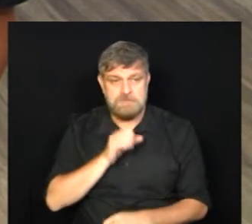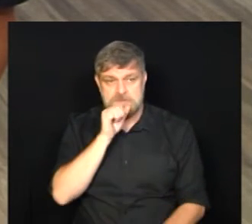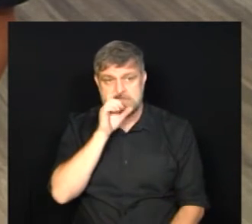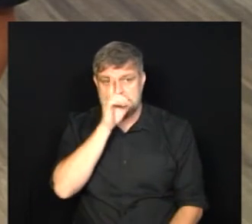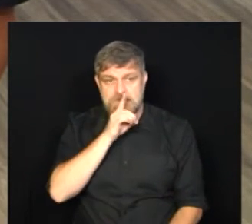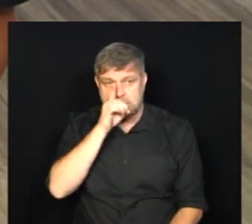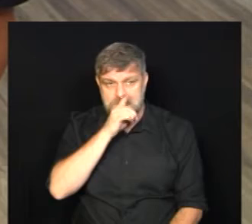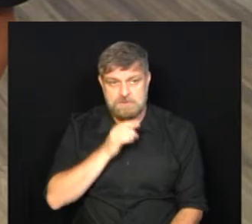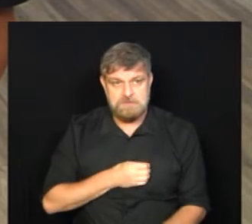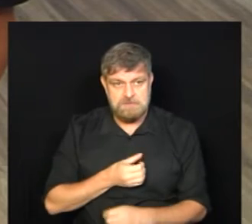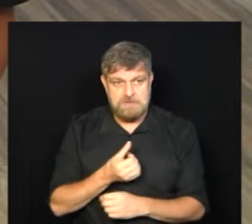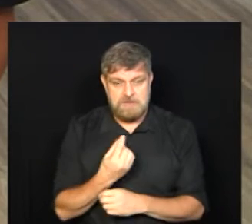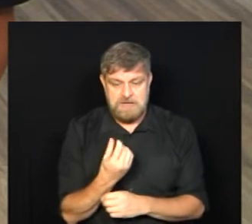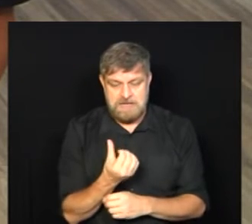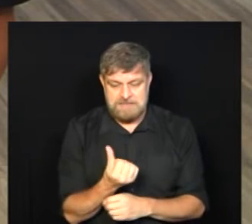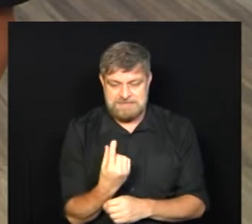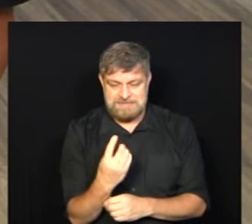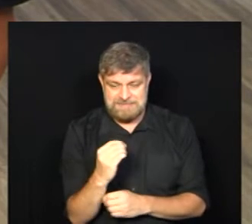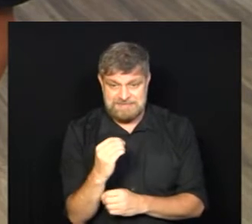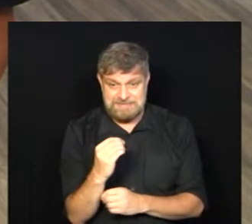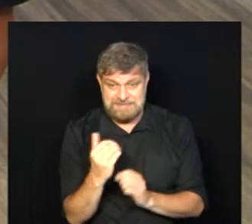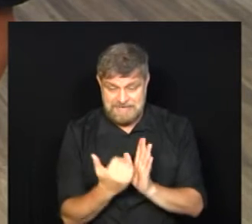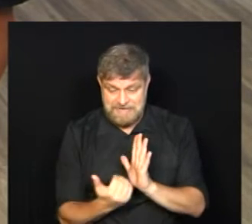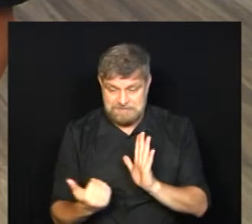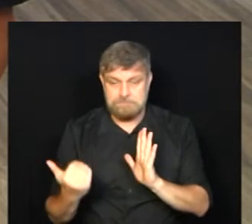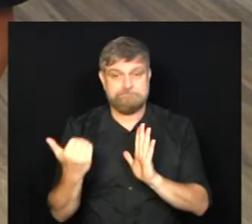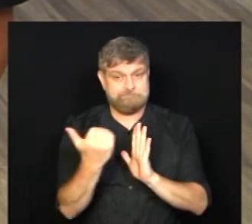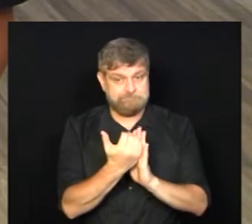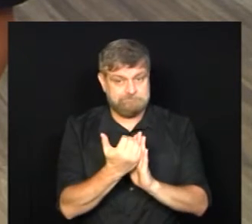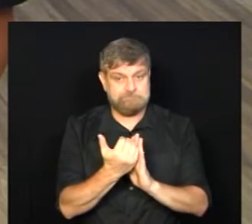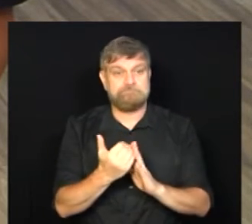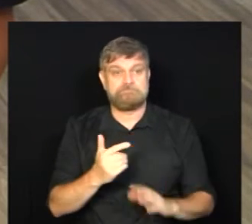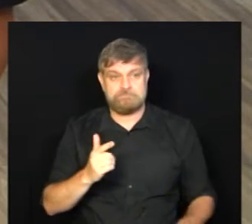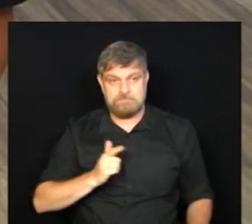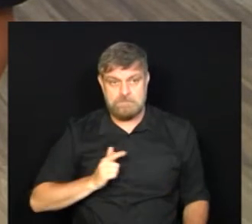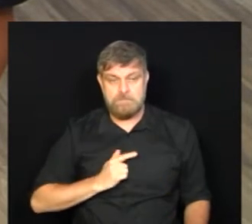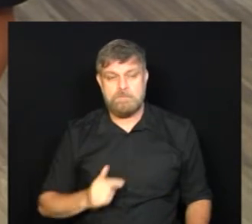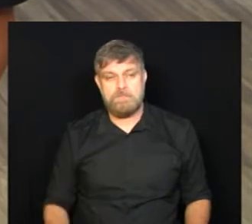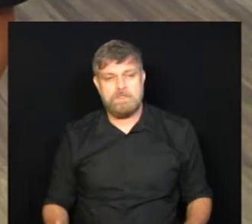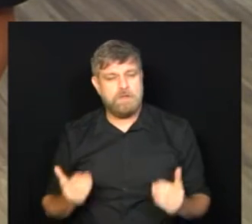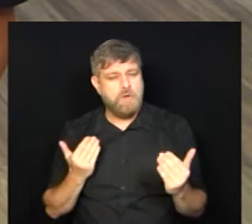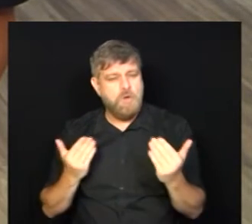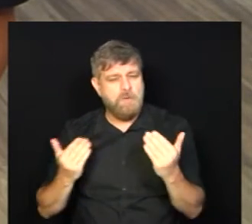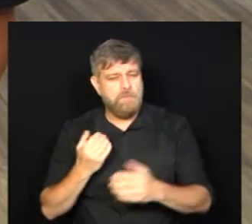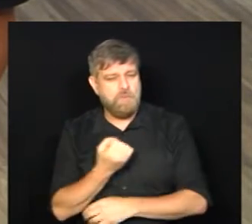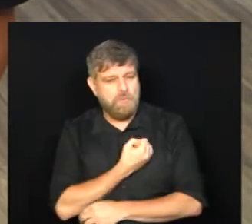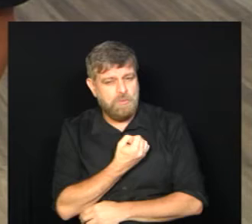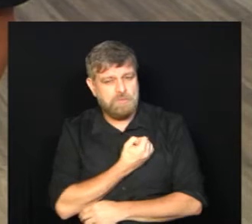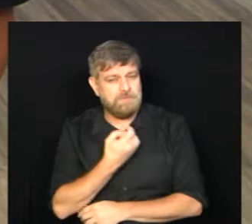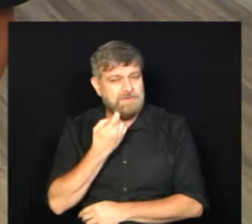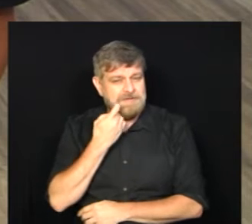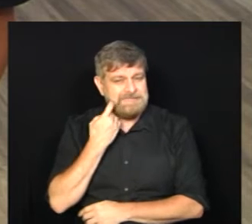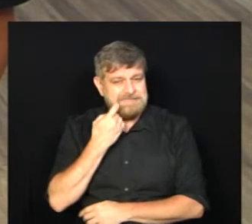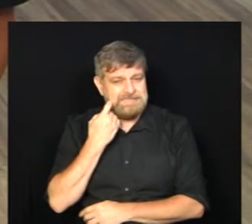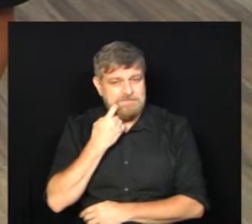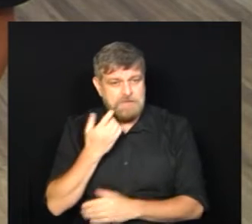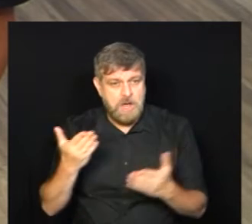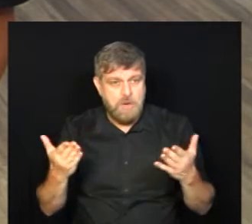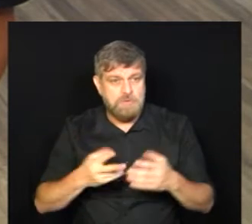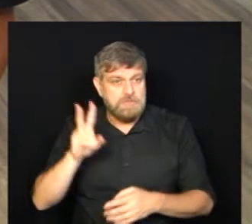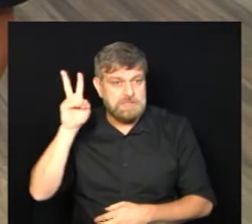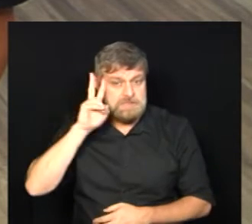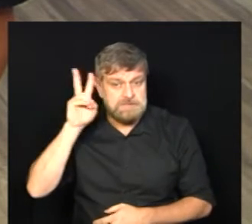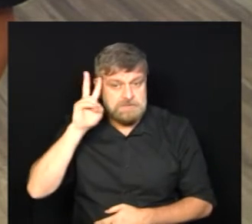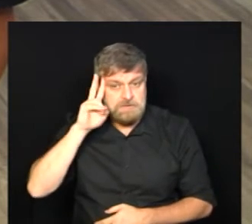semana, 610, não que se contaminaram neste fim de semana, mas a última atualização, sexta-feira. Hoje,